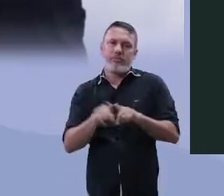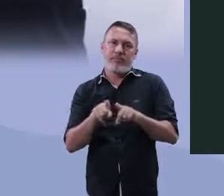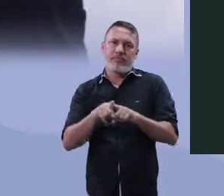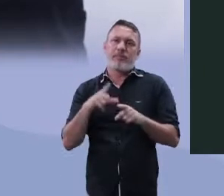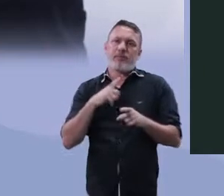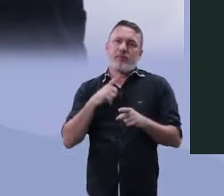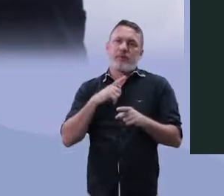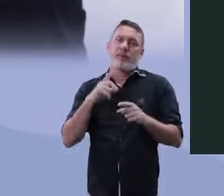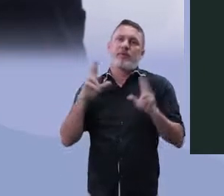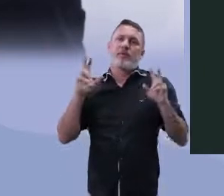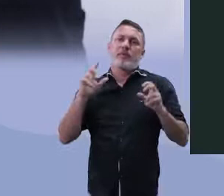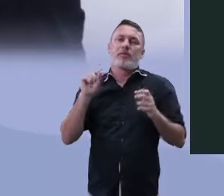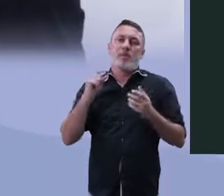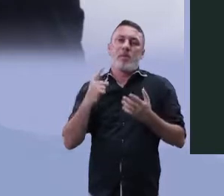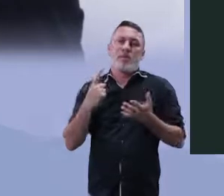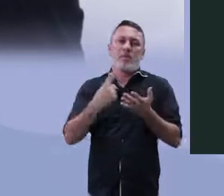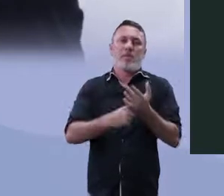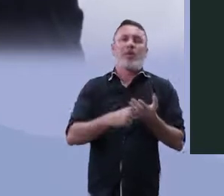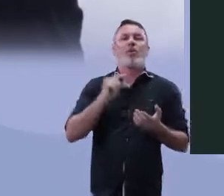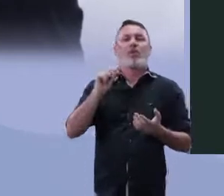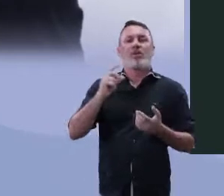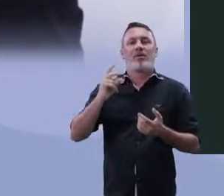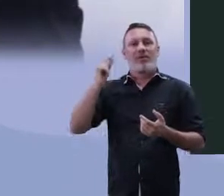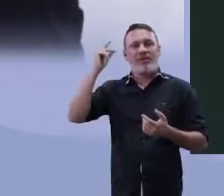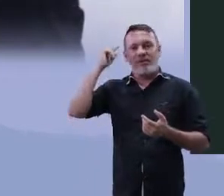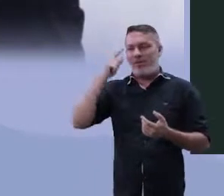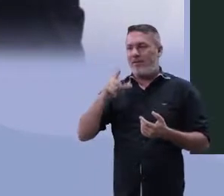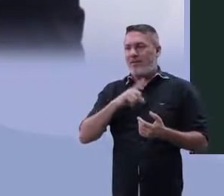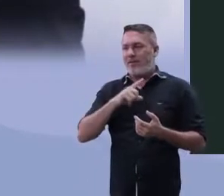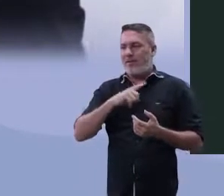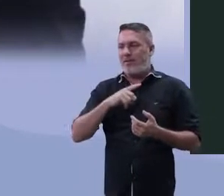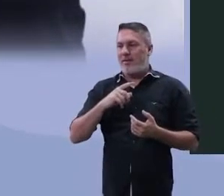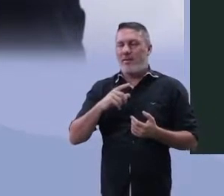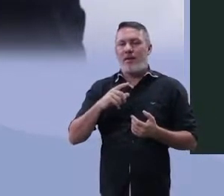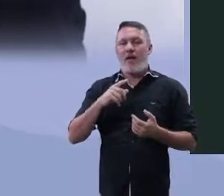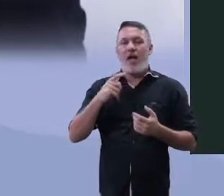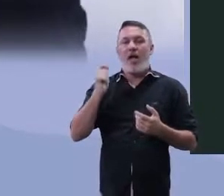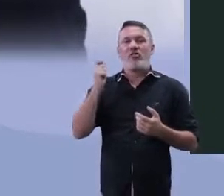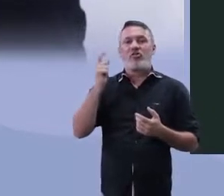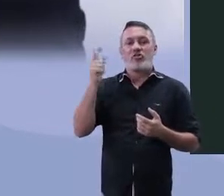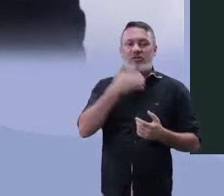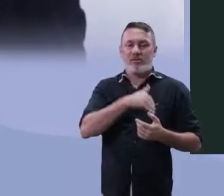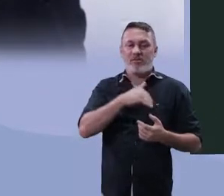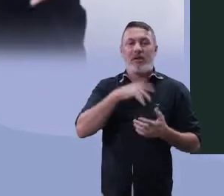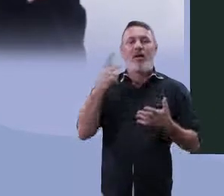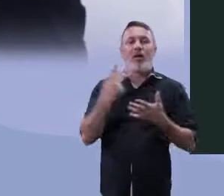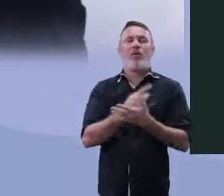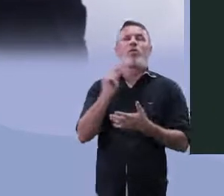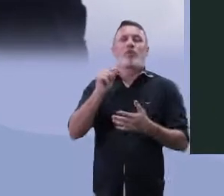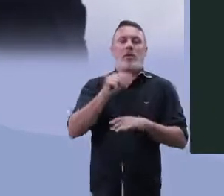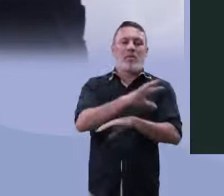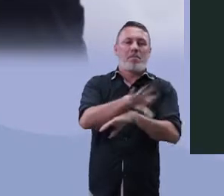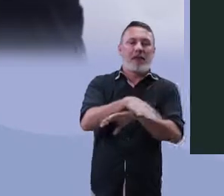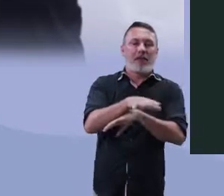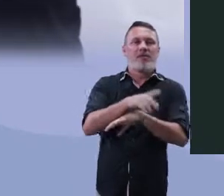seja justamente o das mães e das praças e as avós da Praça de Maio, na Argentina,